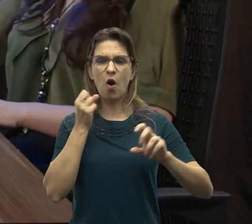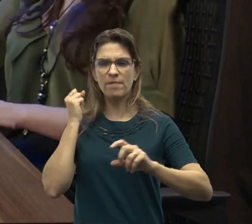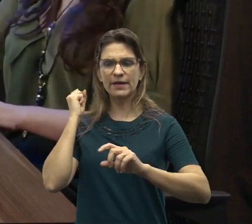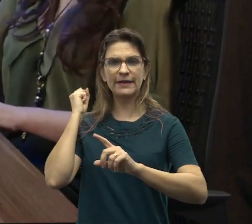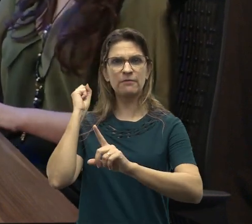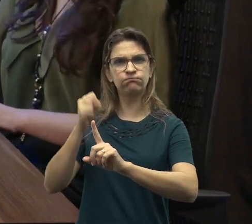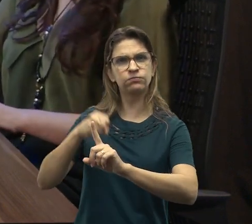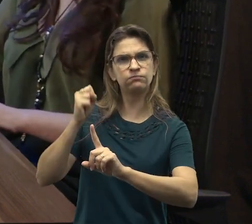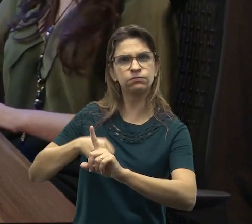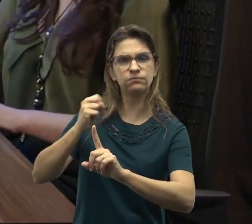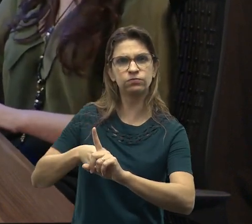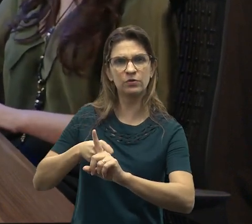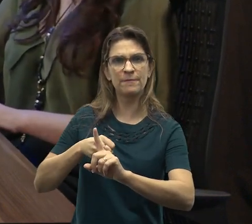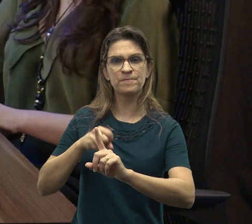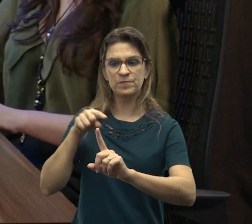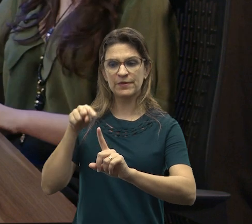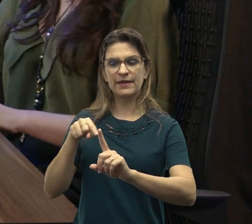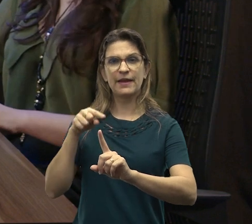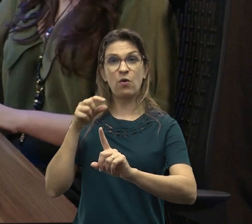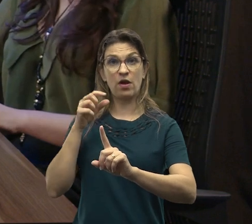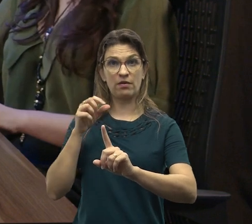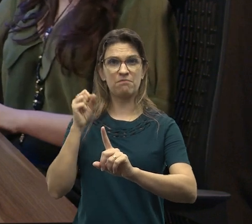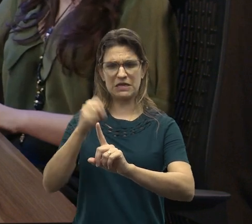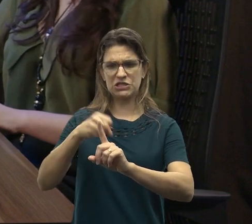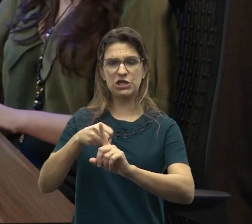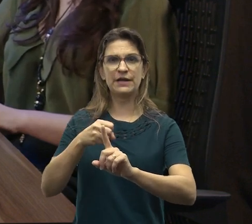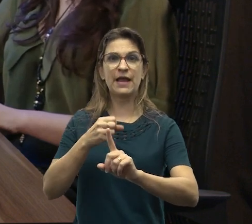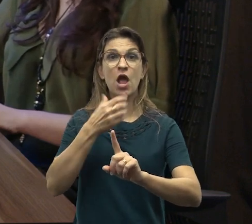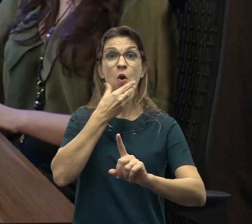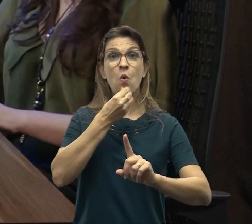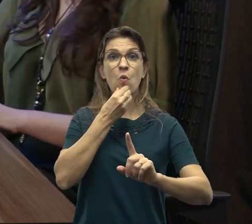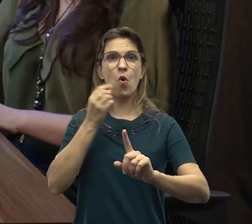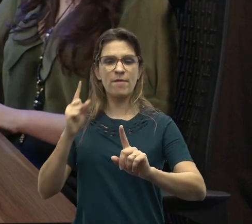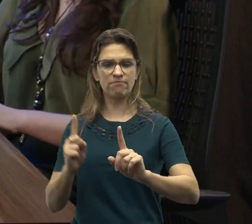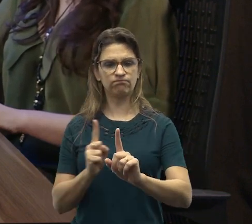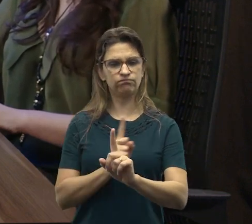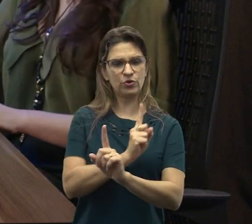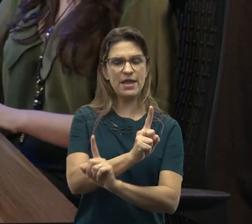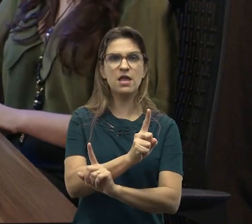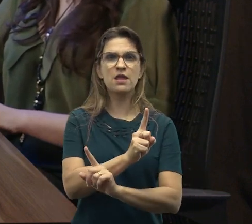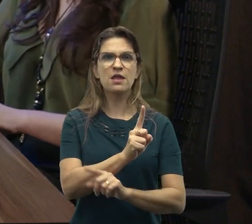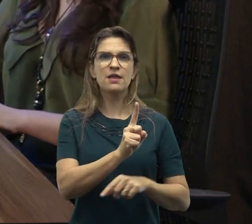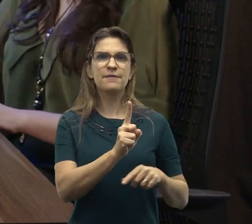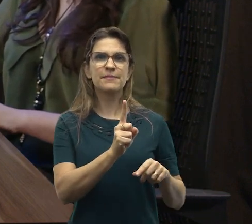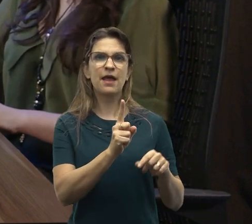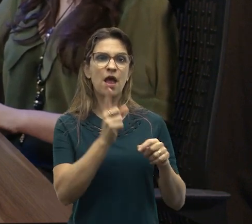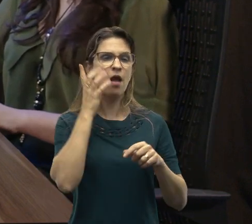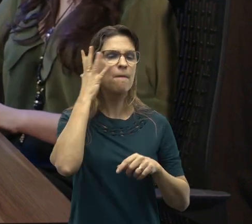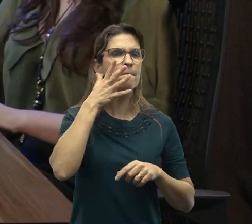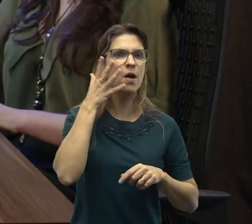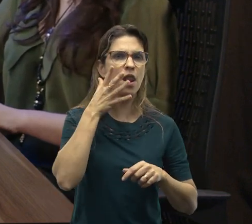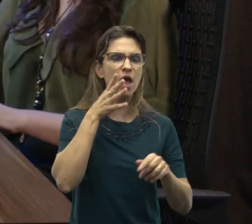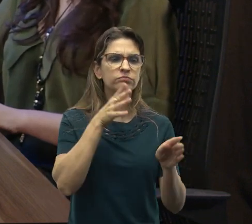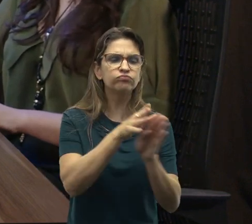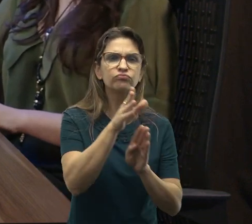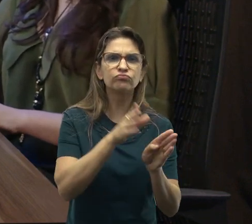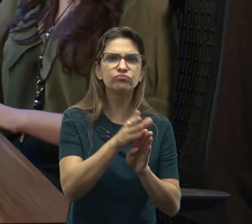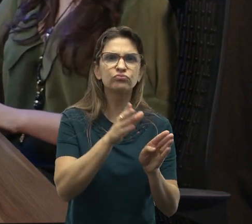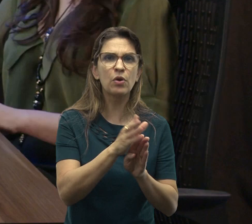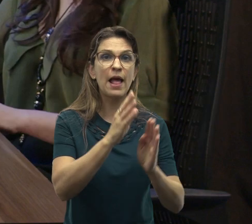projeto que chama Recomeçar, lá na Casa da Mulher Brasileira. Então, hoje, os agressores, eles